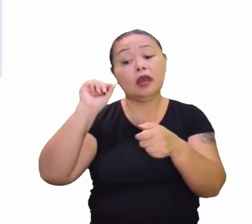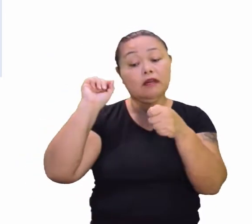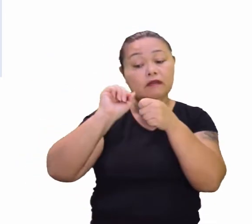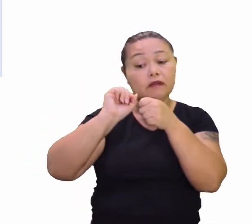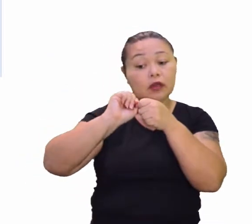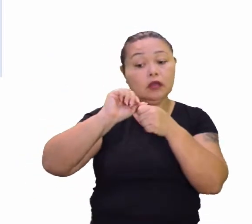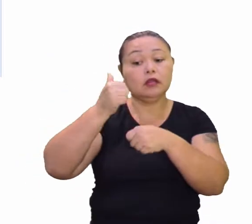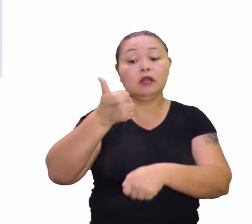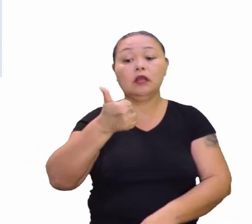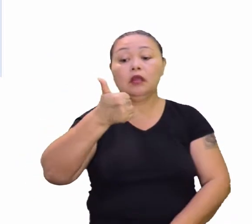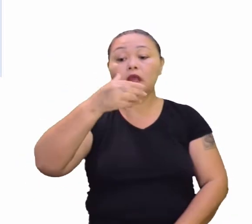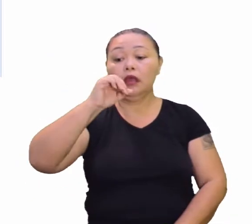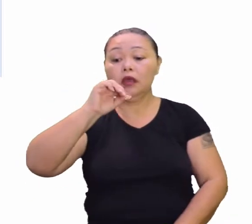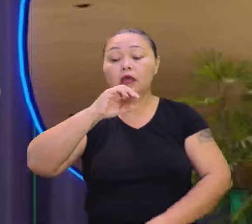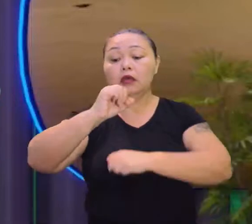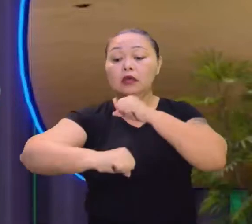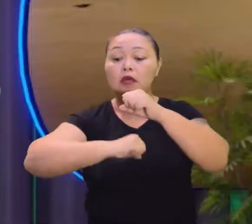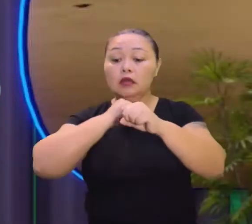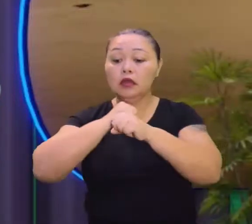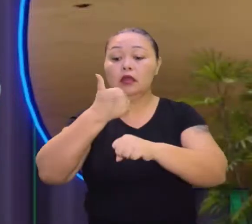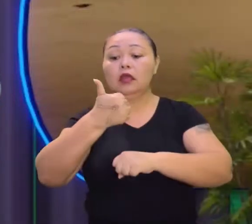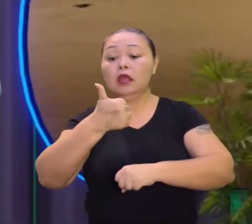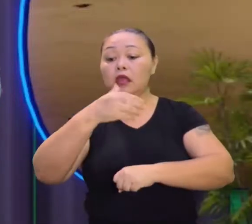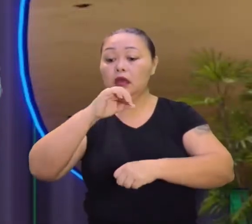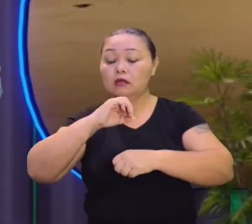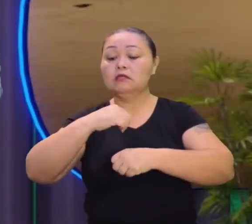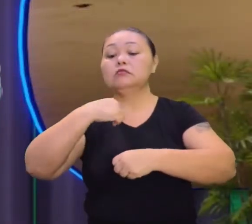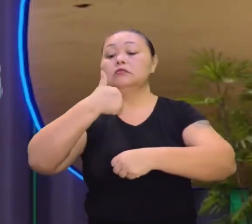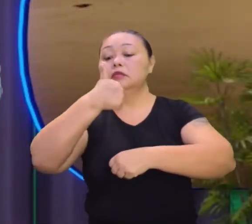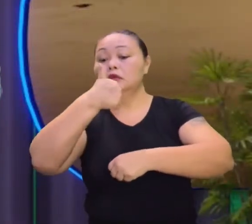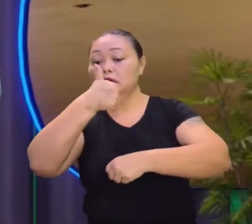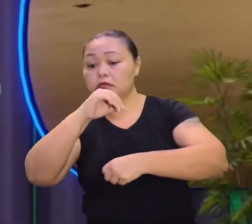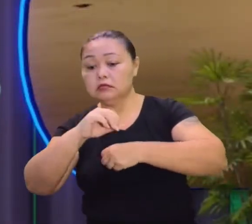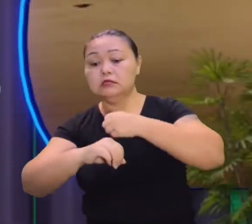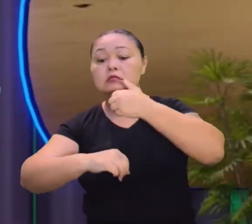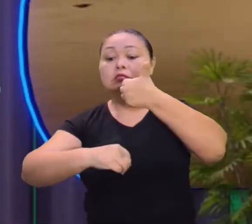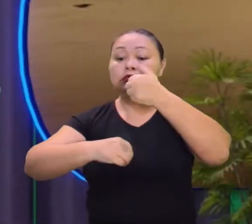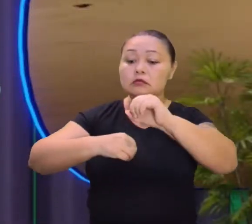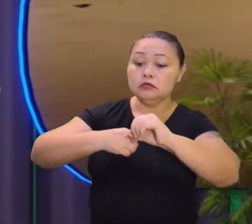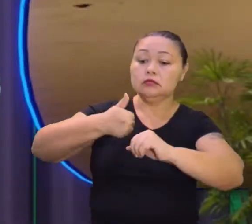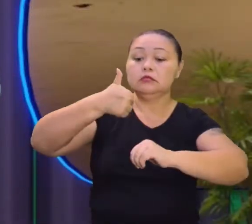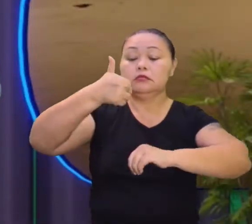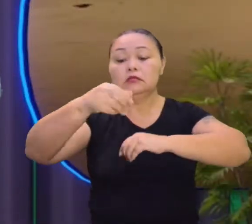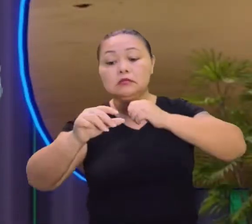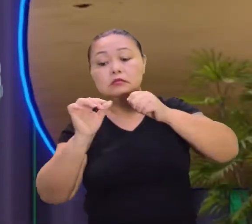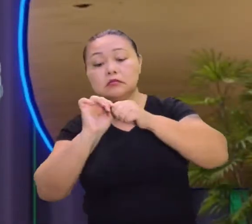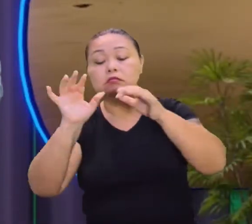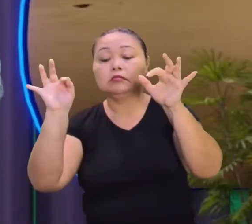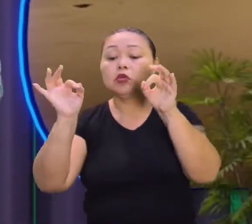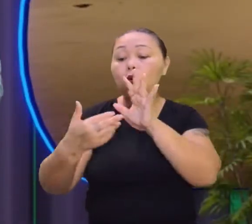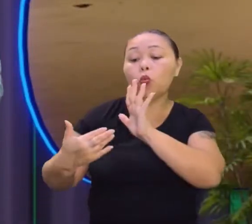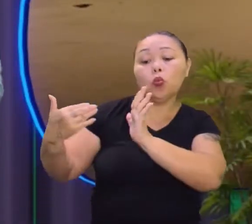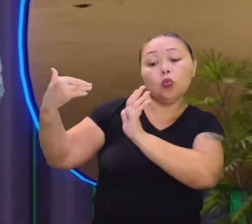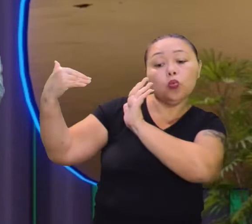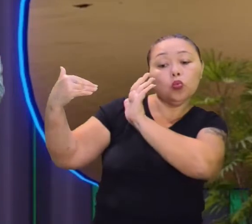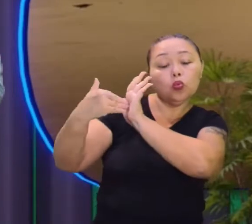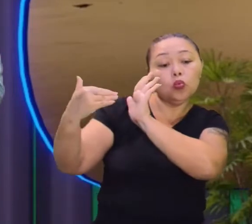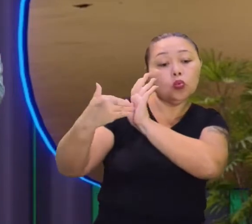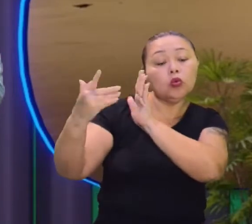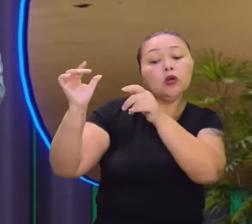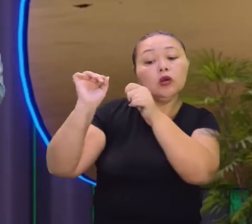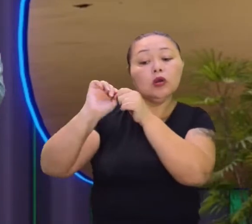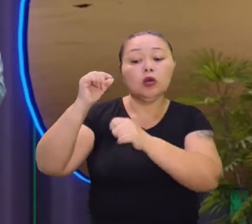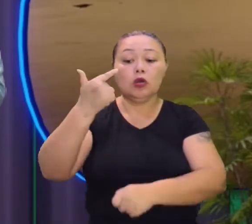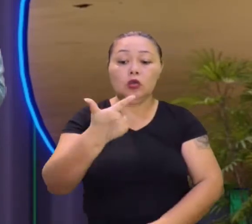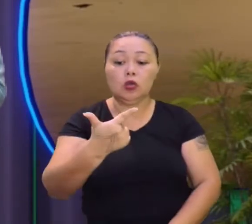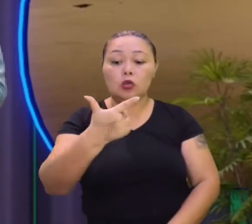10 anos, vem aqui com a gente, cada 10 anos, o último censo oficial completinho, bonitinho, foi